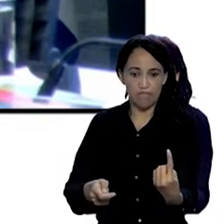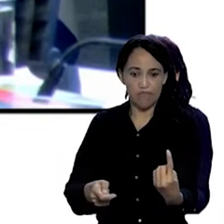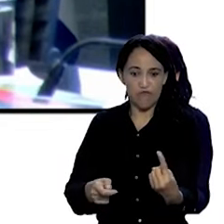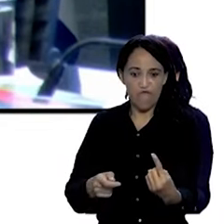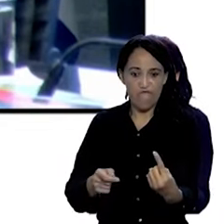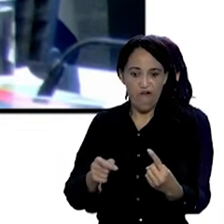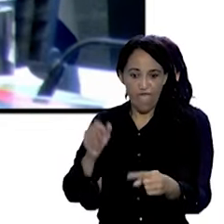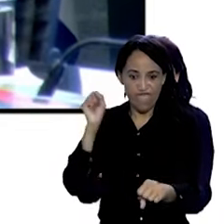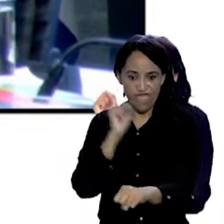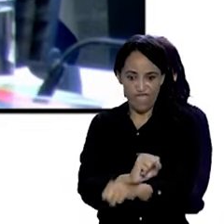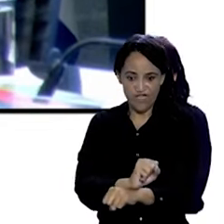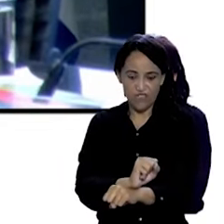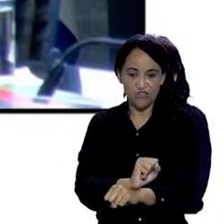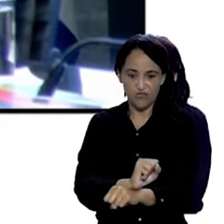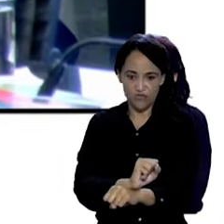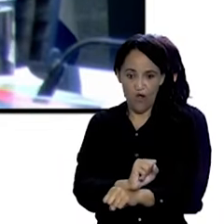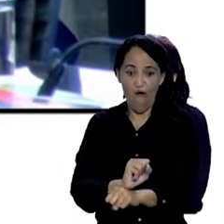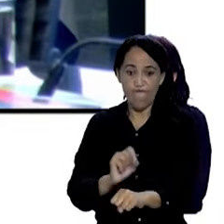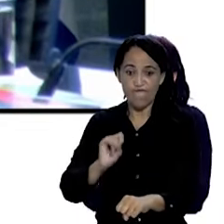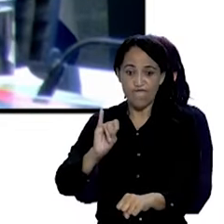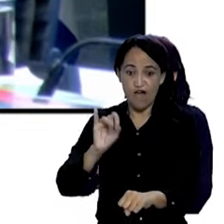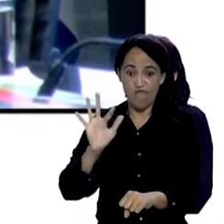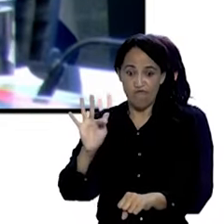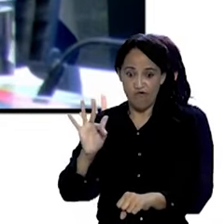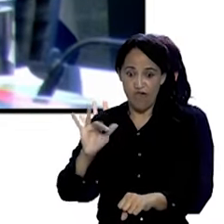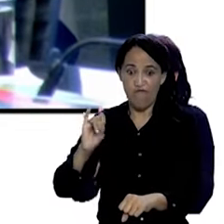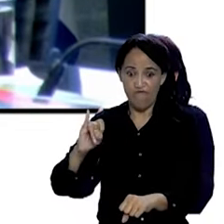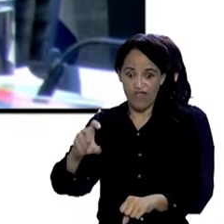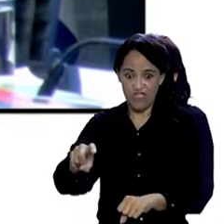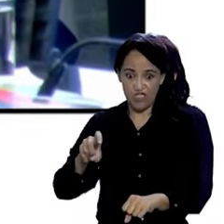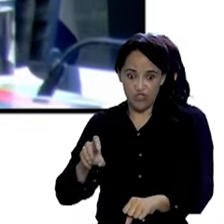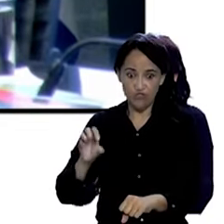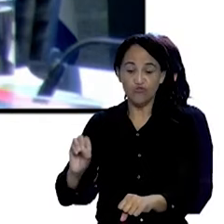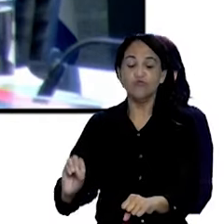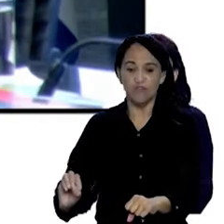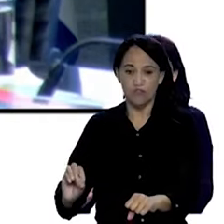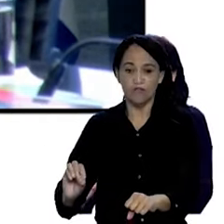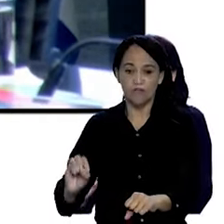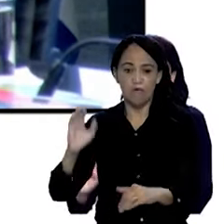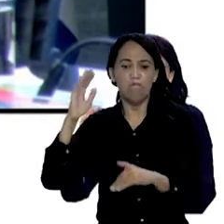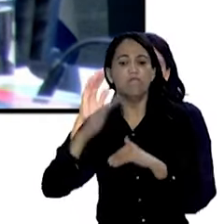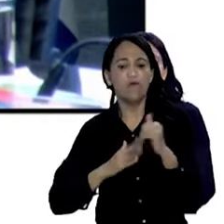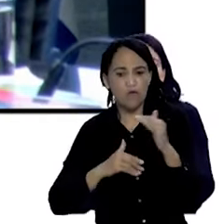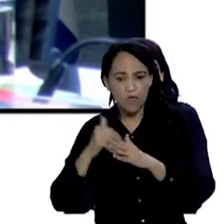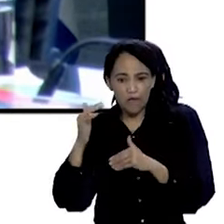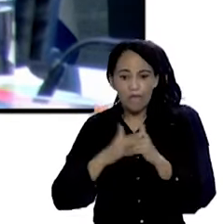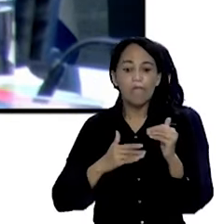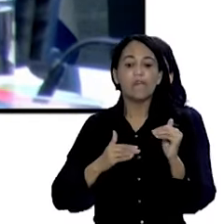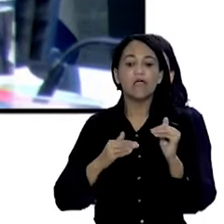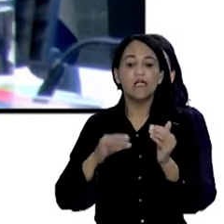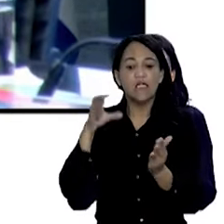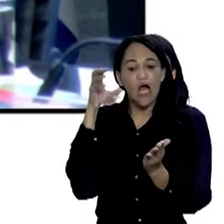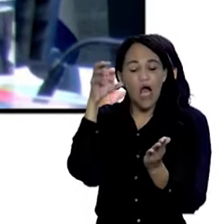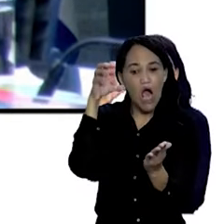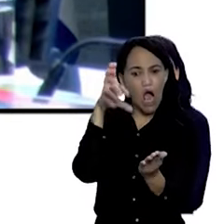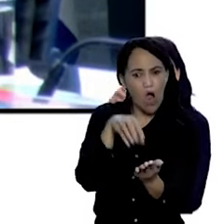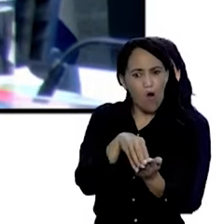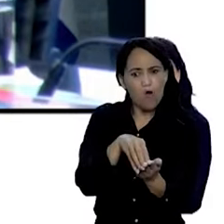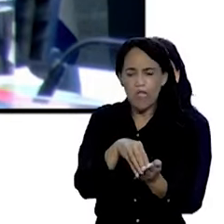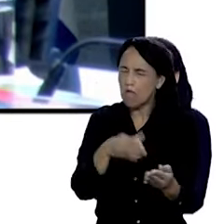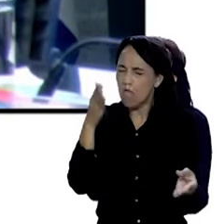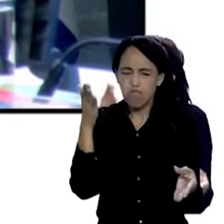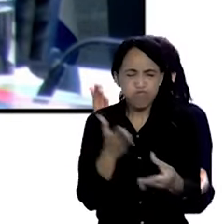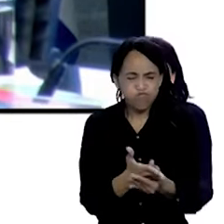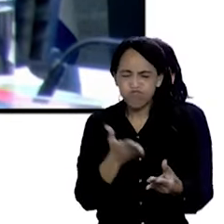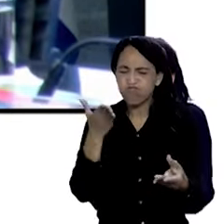Hum E essa provisional temporalidade é pelo fato que a corte está abarrotada